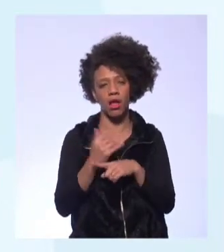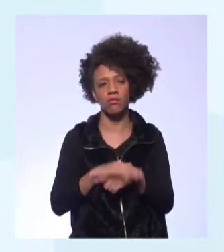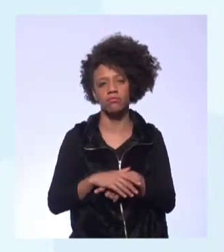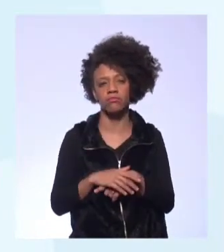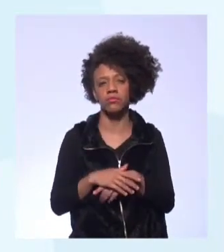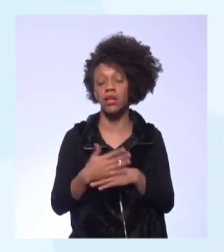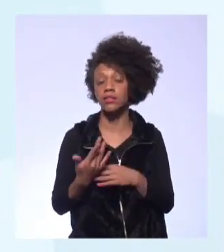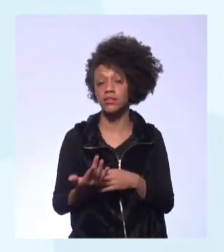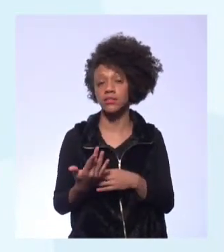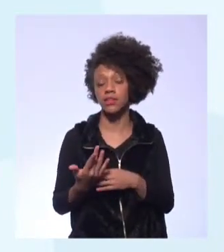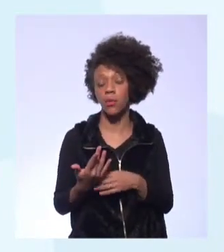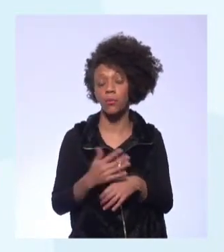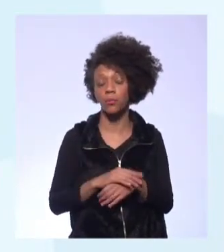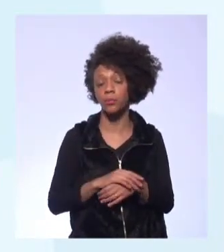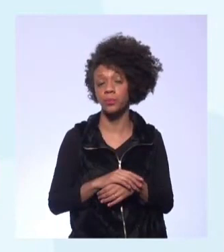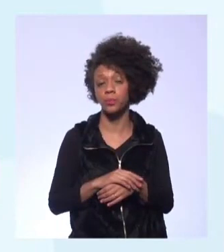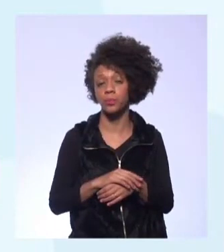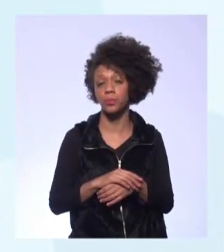ele